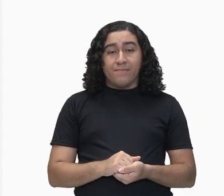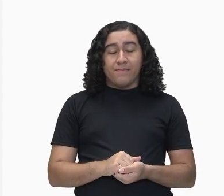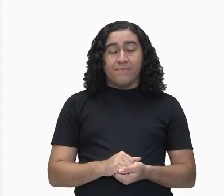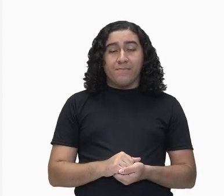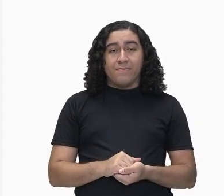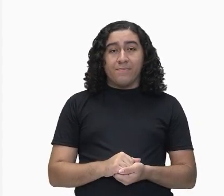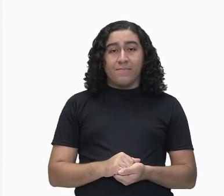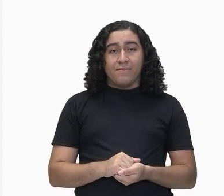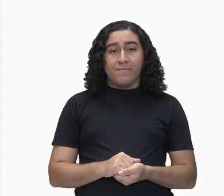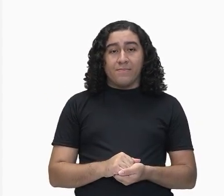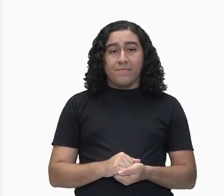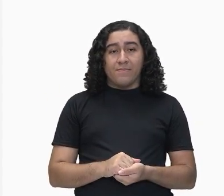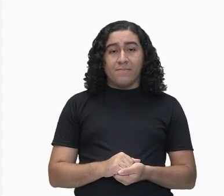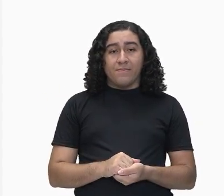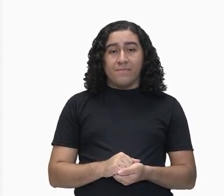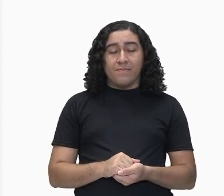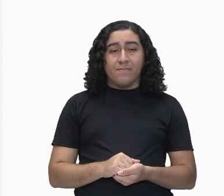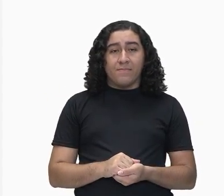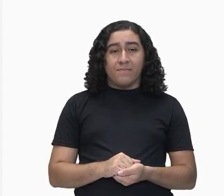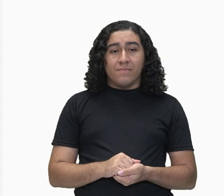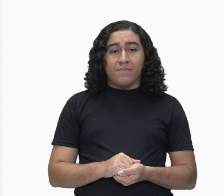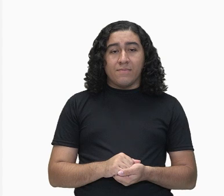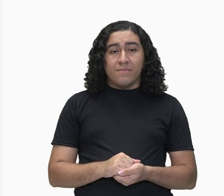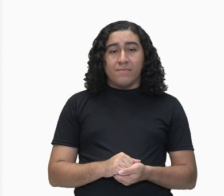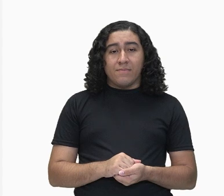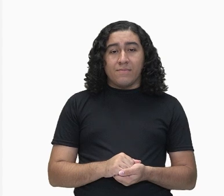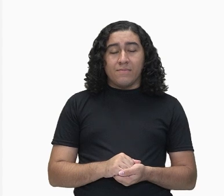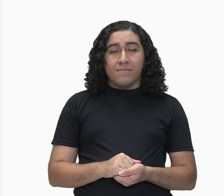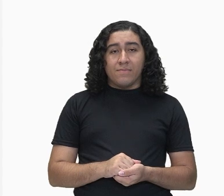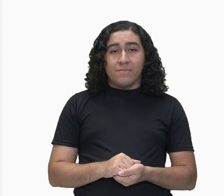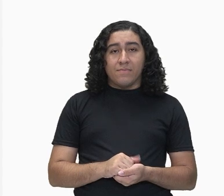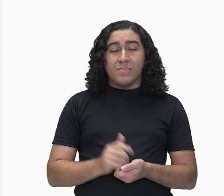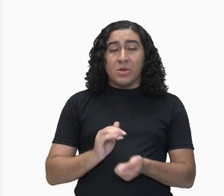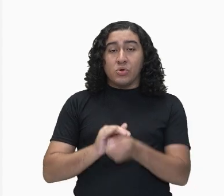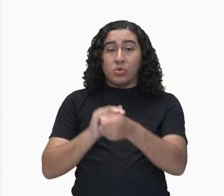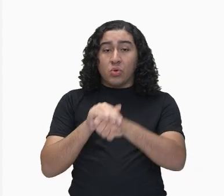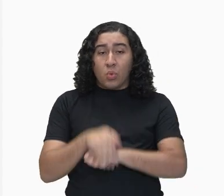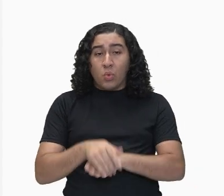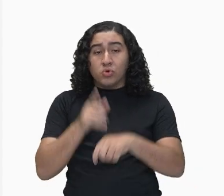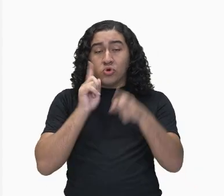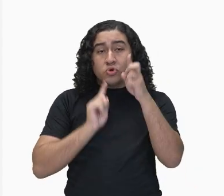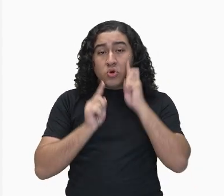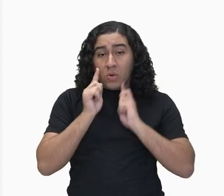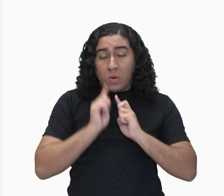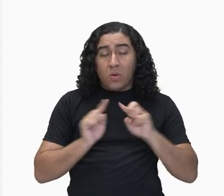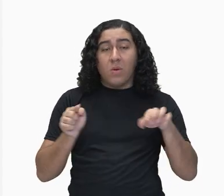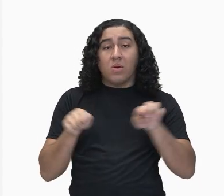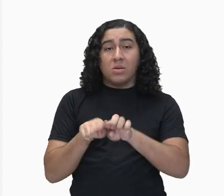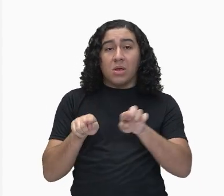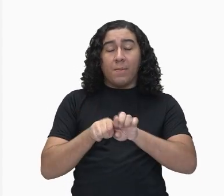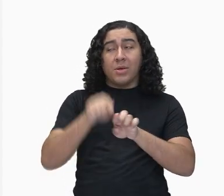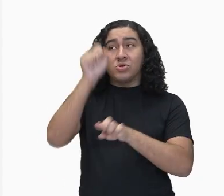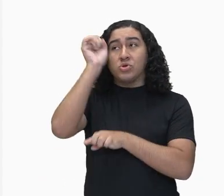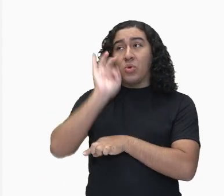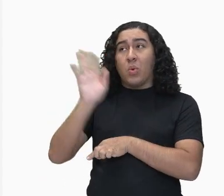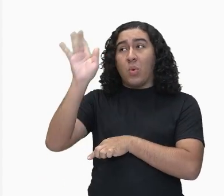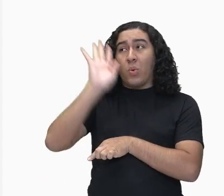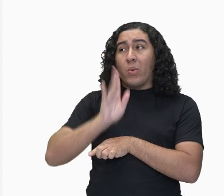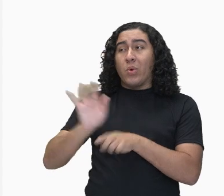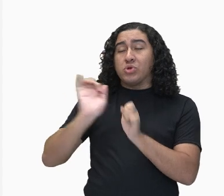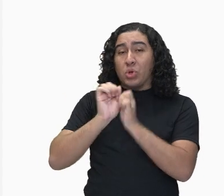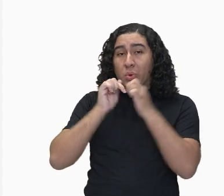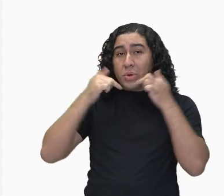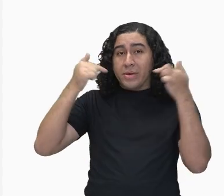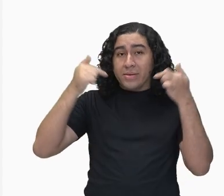implícita. Por ti as noites eu velei chorando, por ti no sonho morrerei sorrindo. Então ele